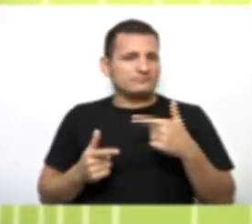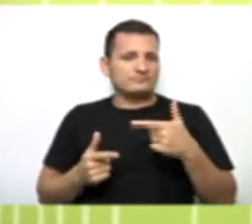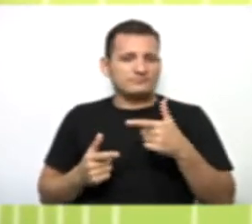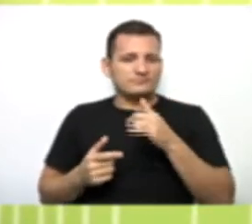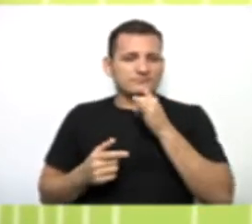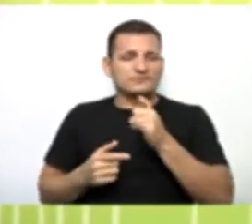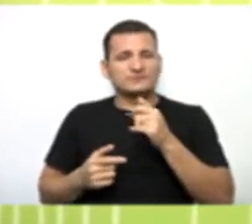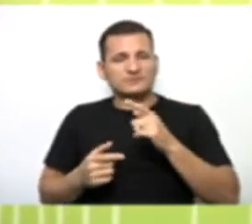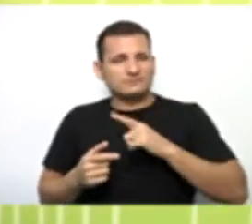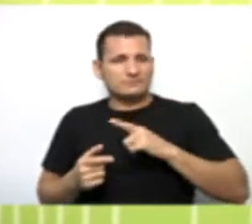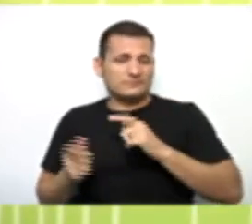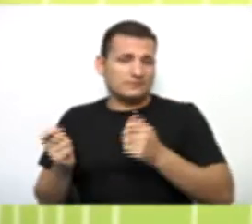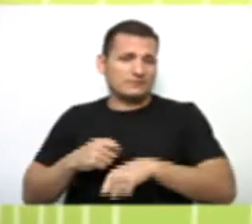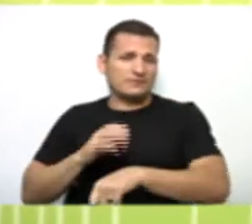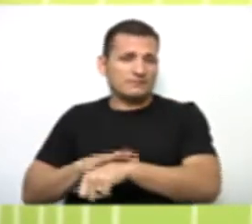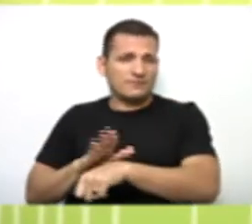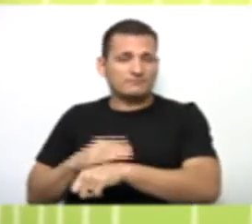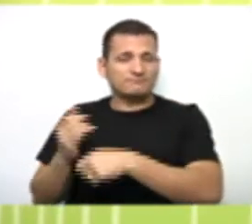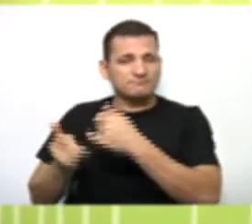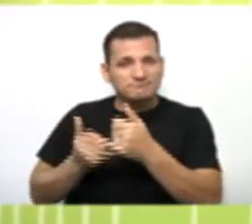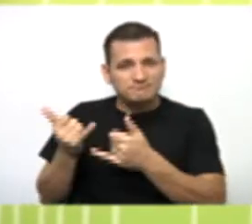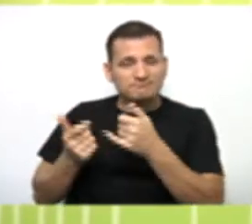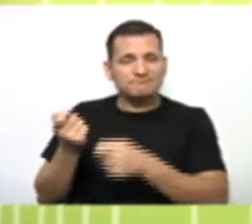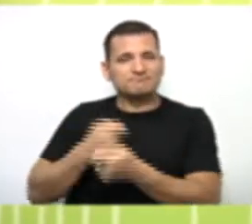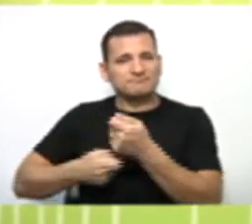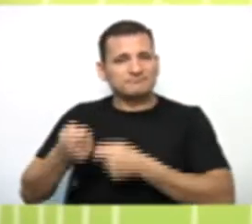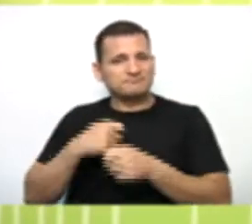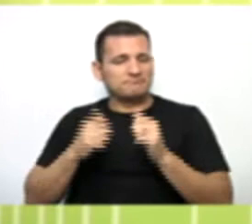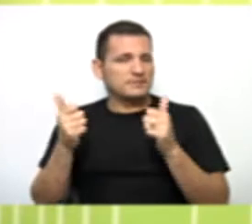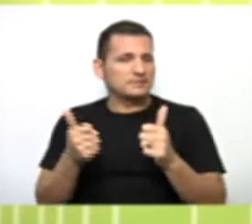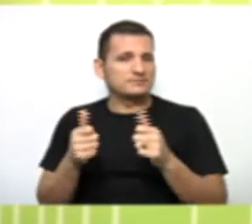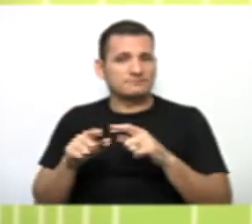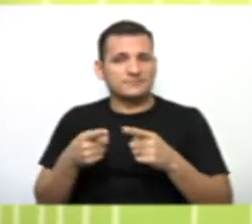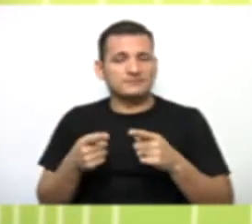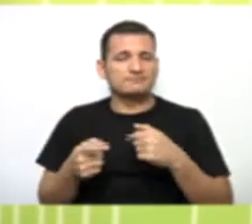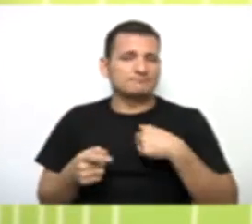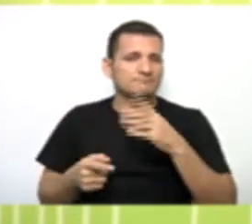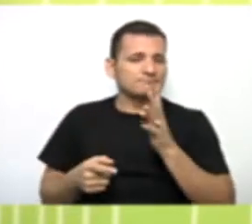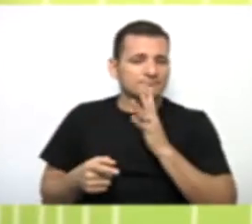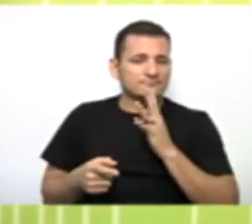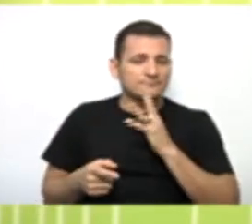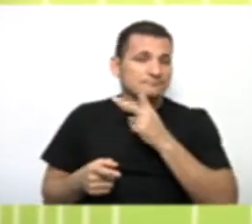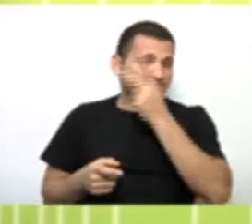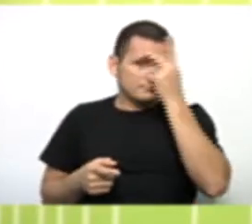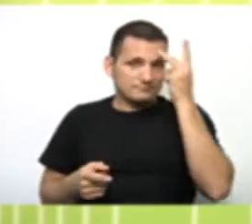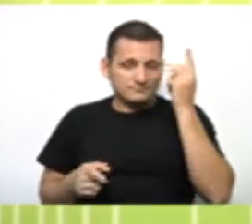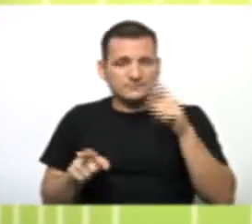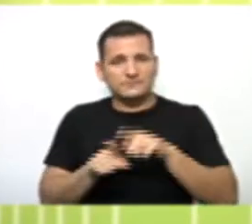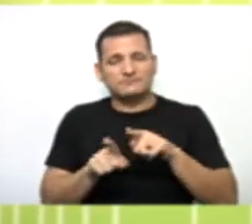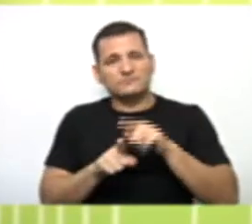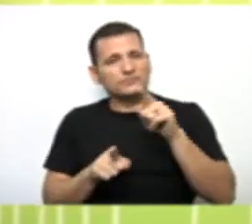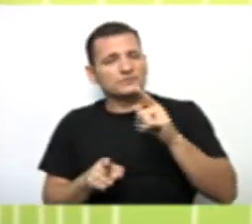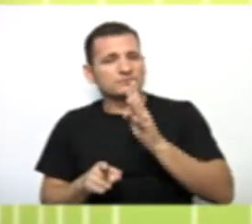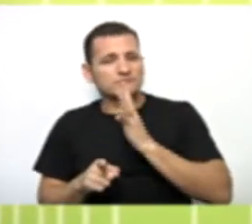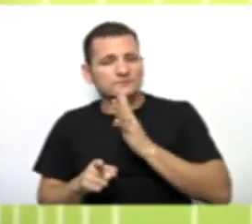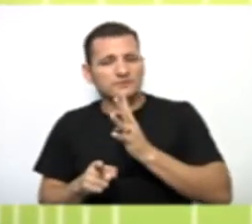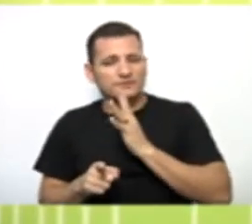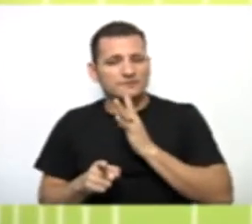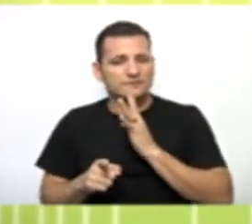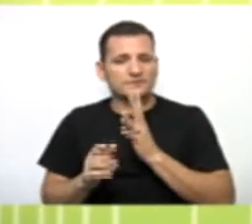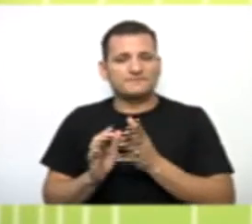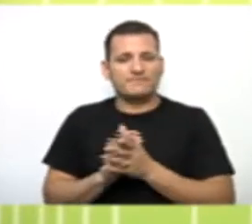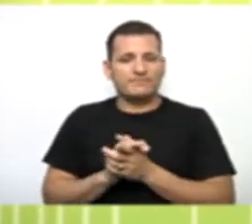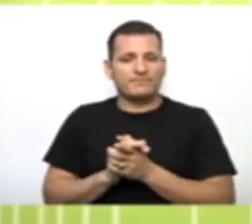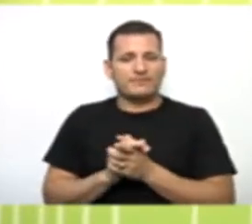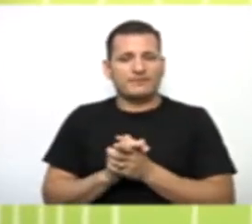esse espaço na negociação, beleza. Agora, eu conheço pessoas, e acredito que você conhece também, que o simples